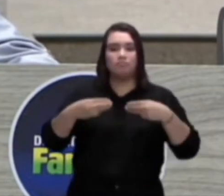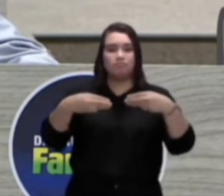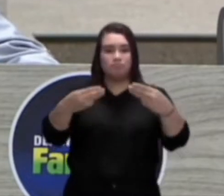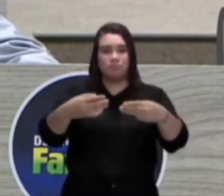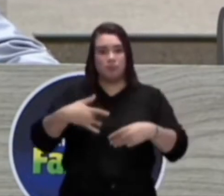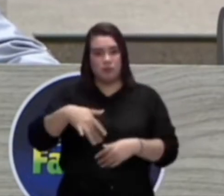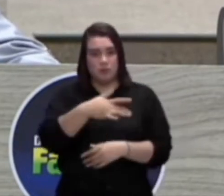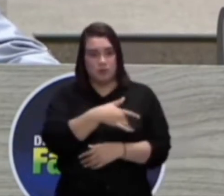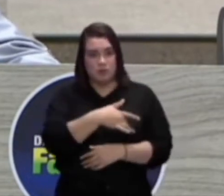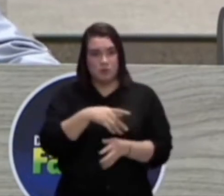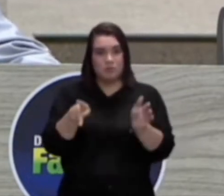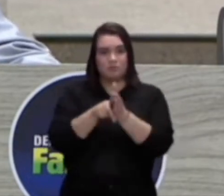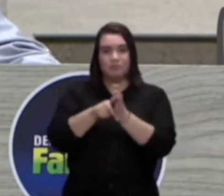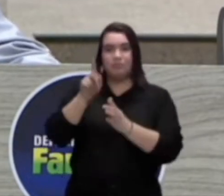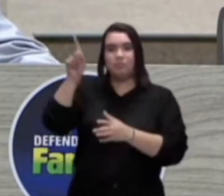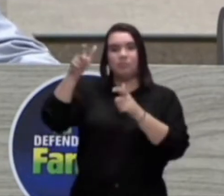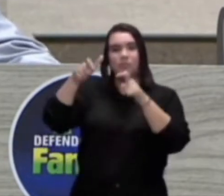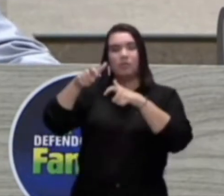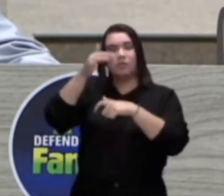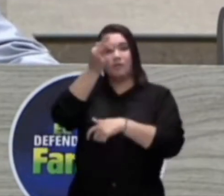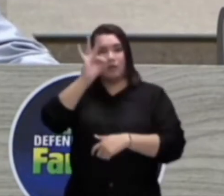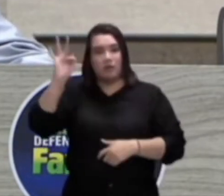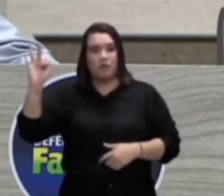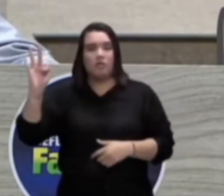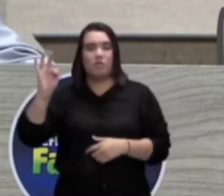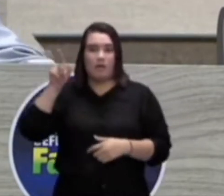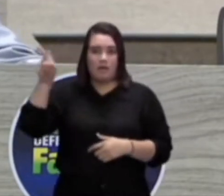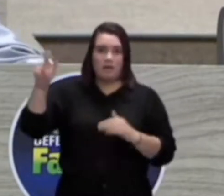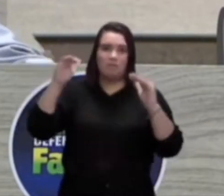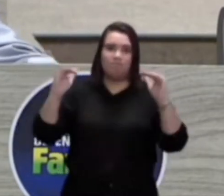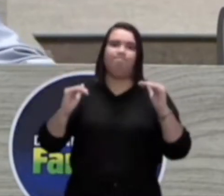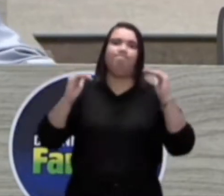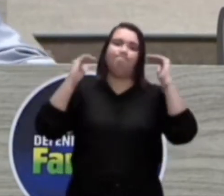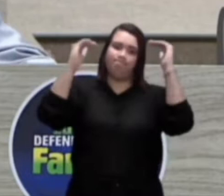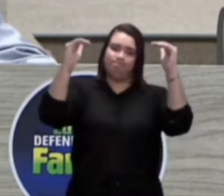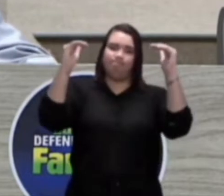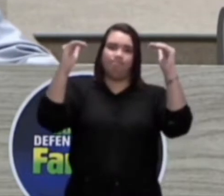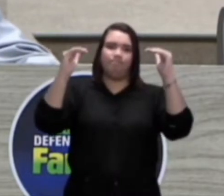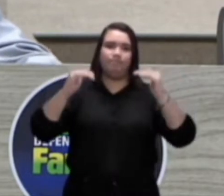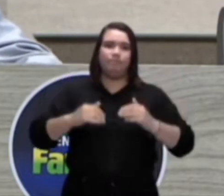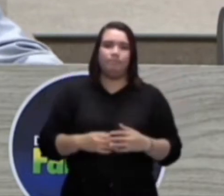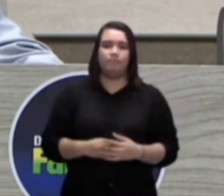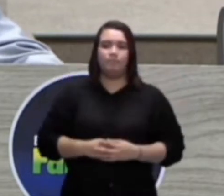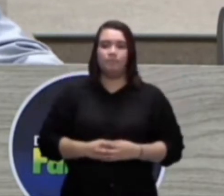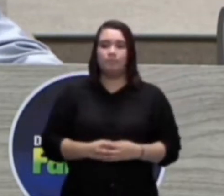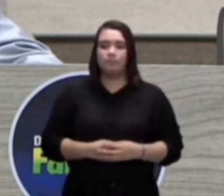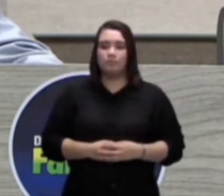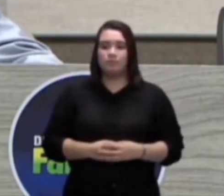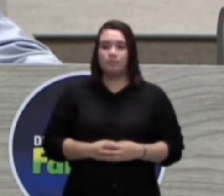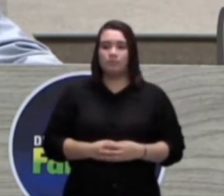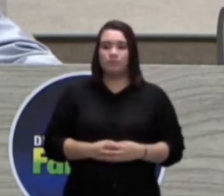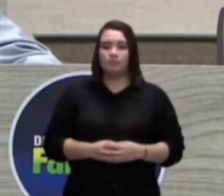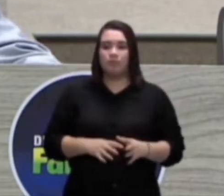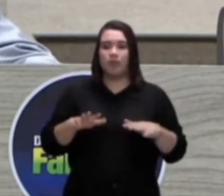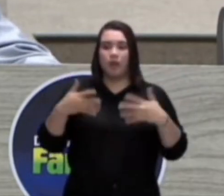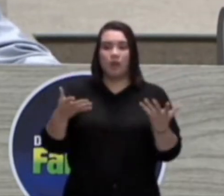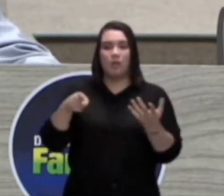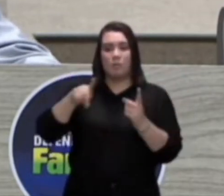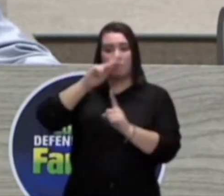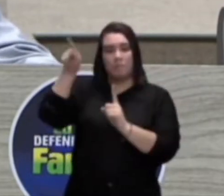do Poder Executivo Federal. Ela é a autoridade máxima. Conforme o Plano Nacional